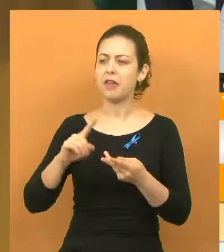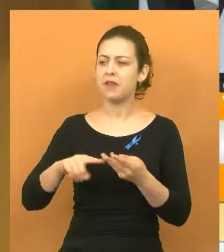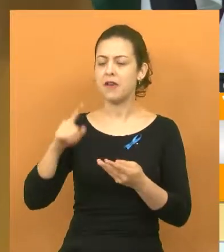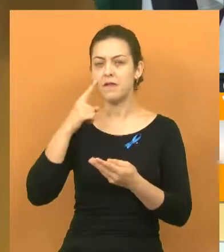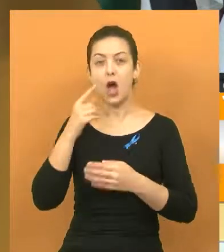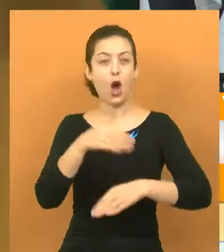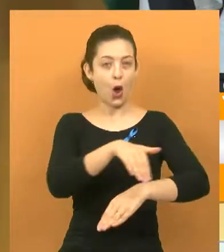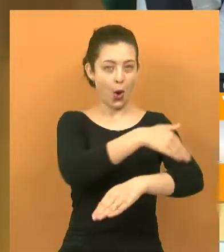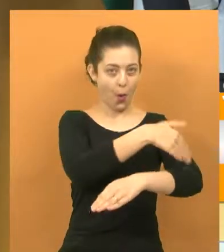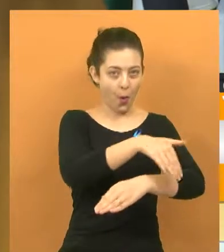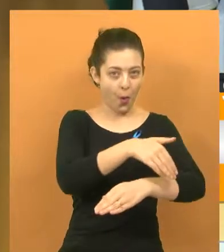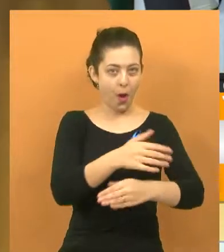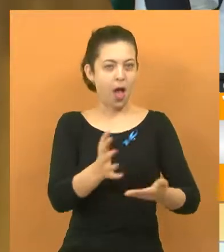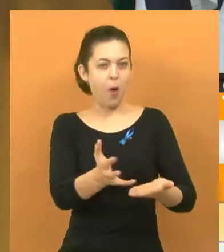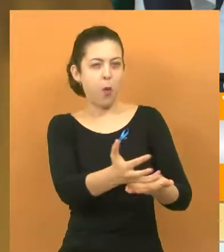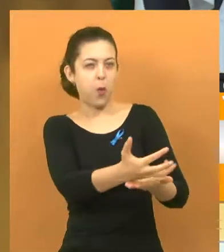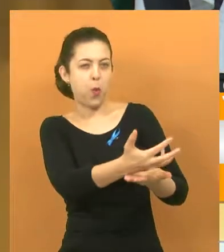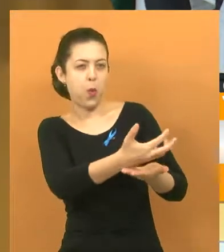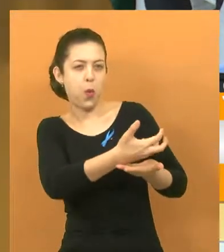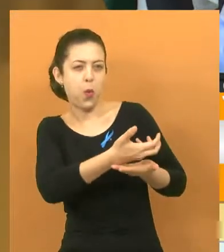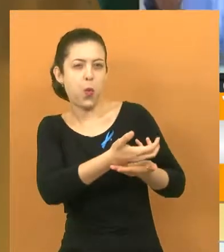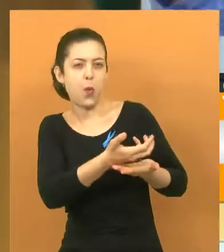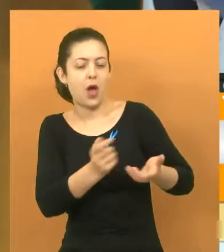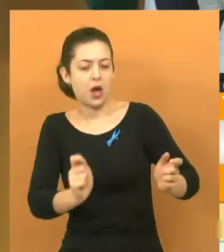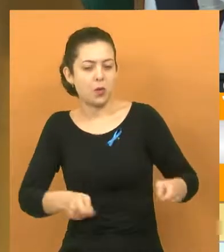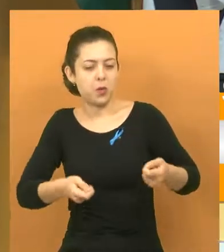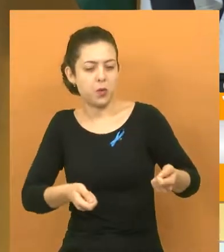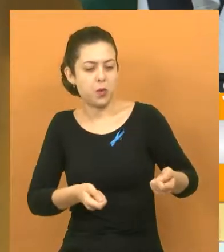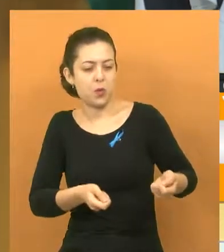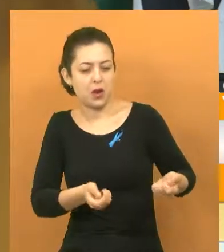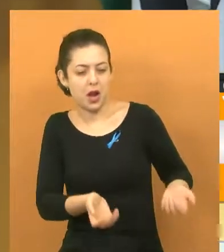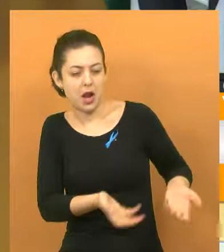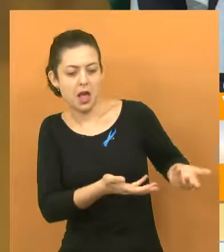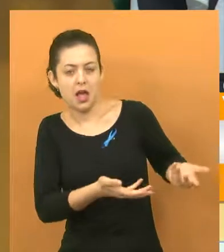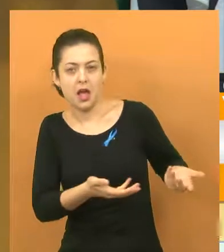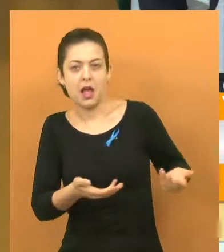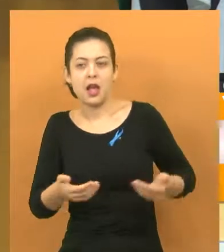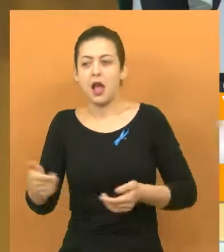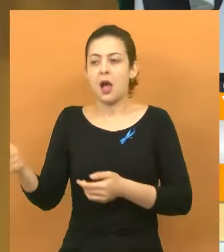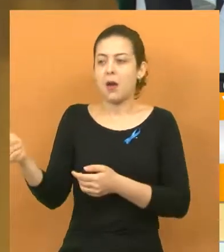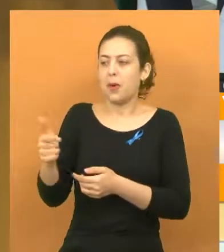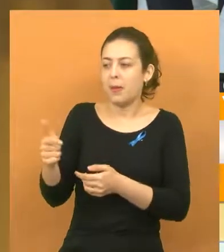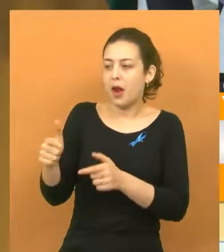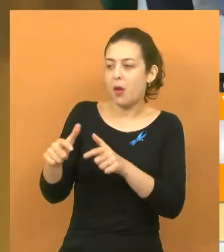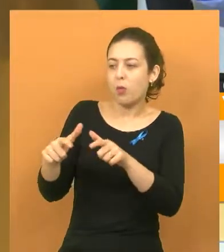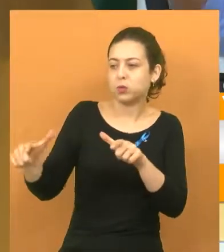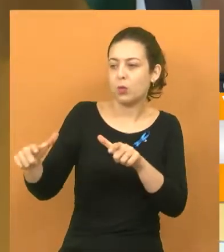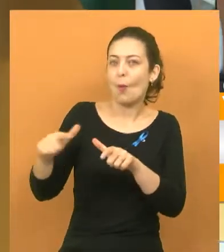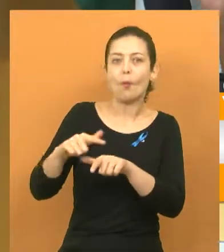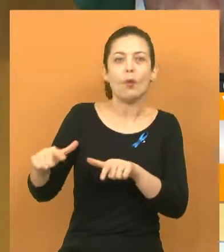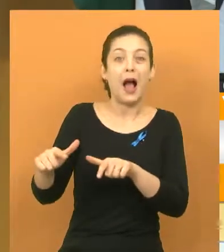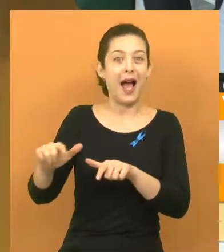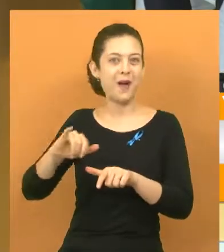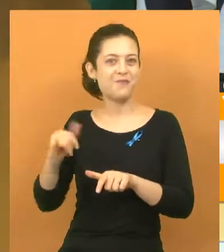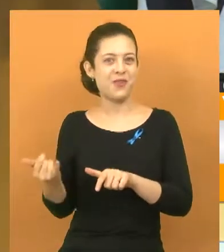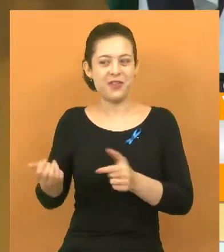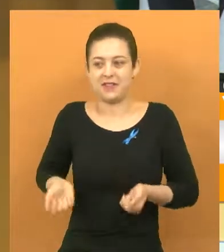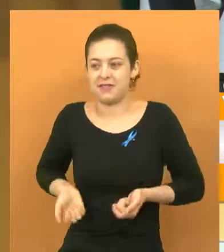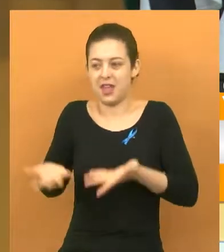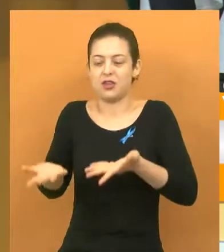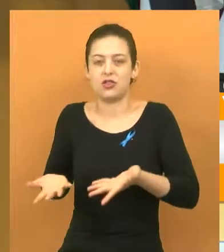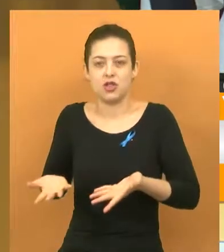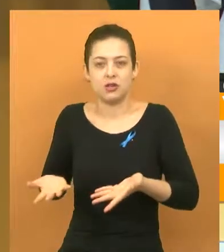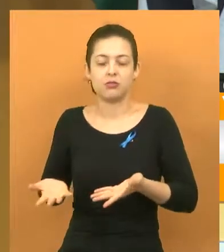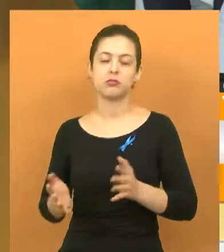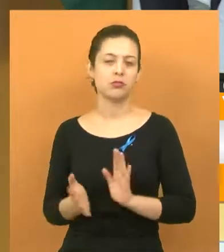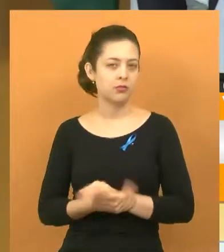vão numa rua, enchem a carroça de entulho, e na primeira esquina de um lote vazio ele joga. A preocupação dele